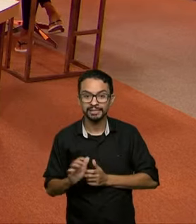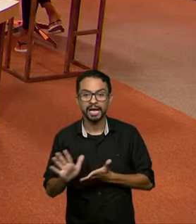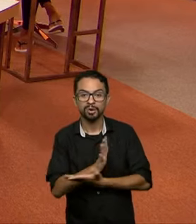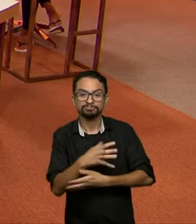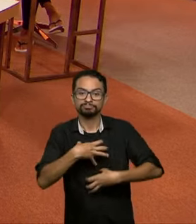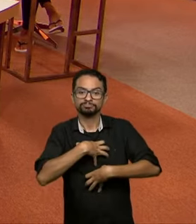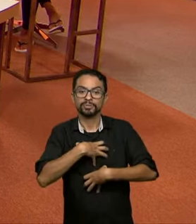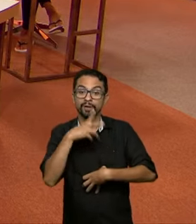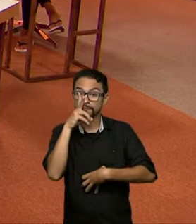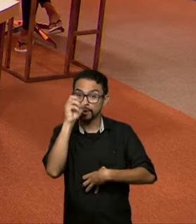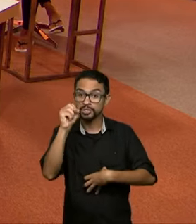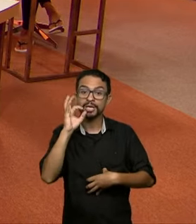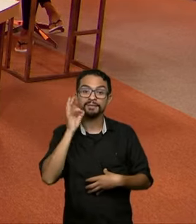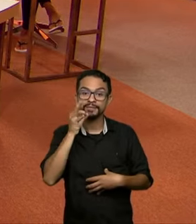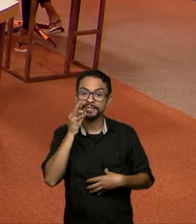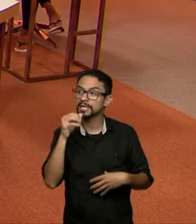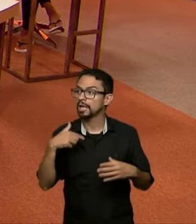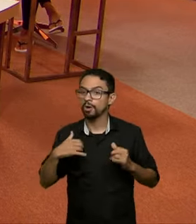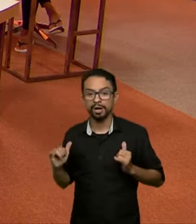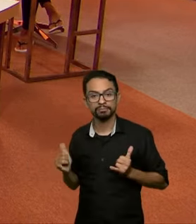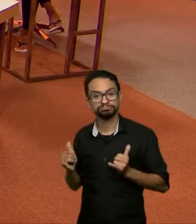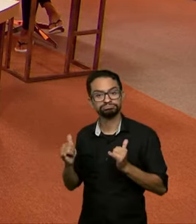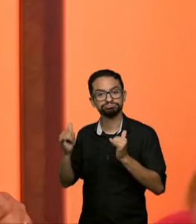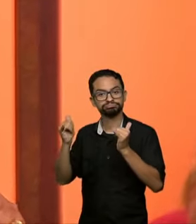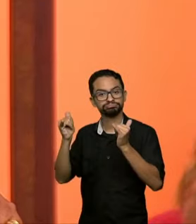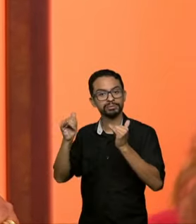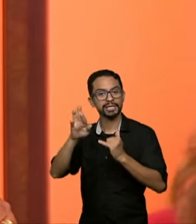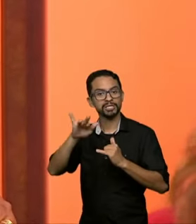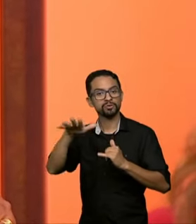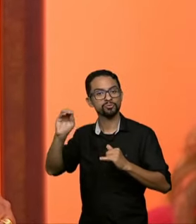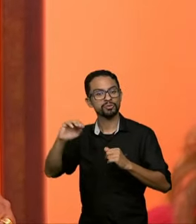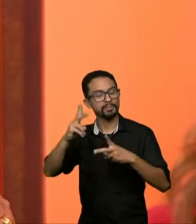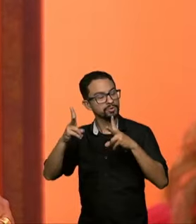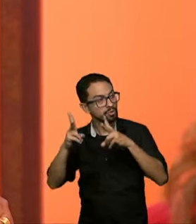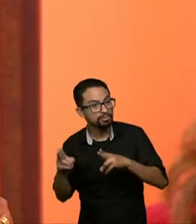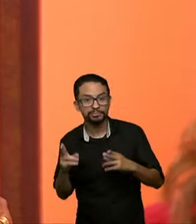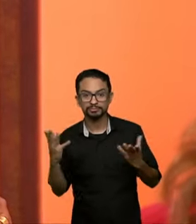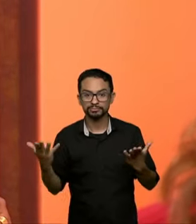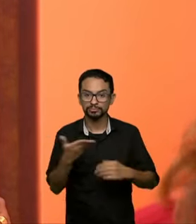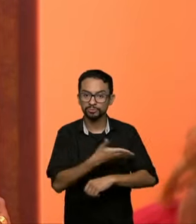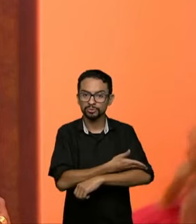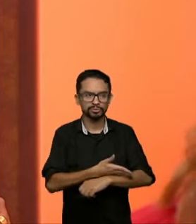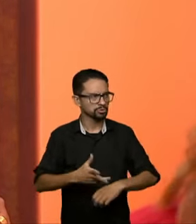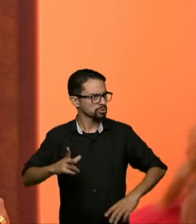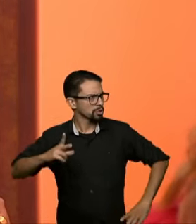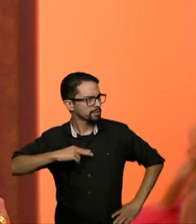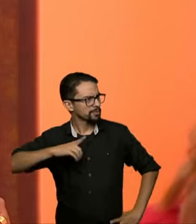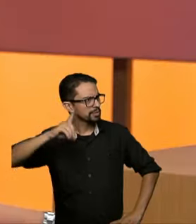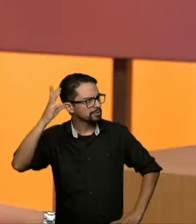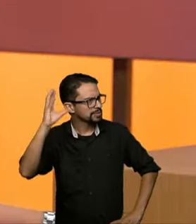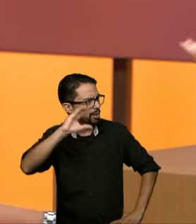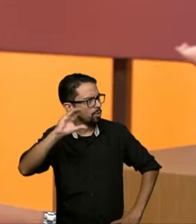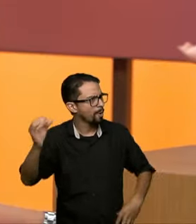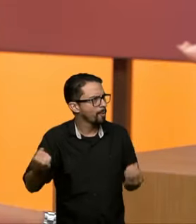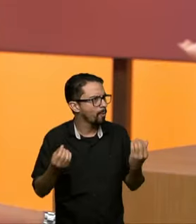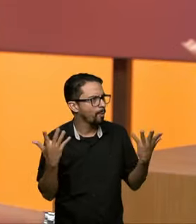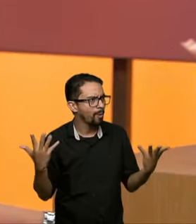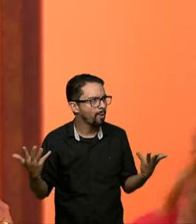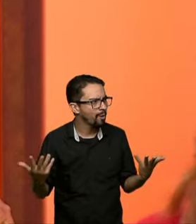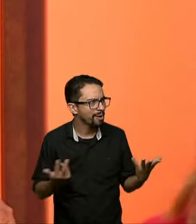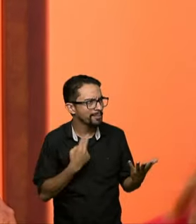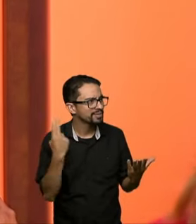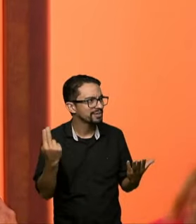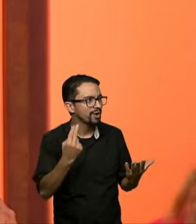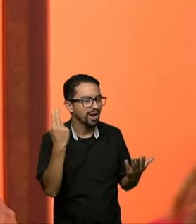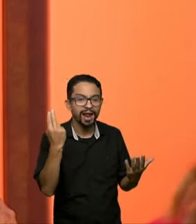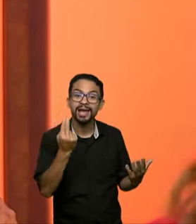hipersensibilidade. Eu chego a tomar um energético, acabo de tomar um energético e tiro um cochilo. Meu Deus do céu, como é que então, pode? Tem gente